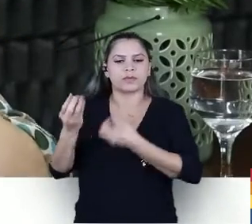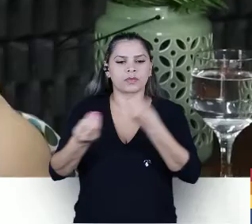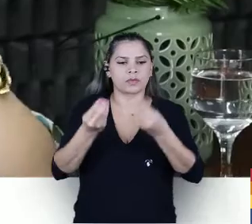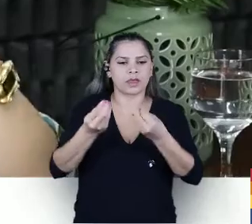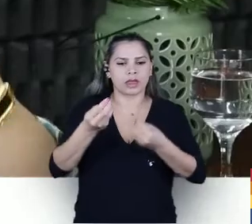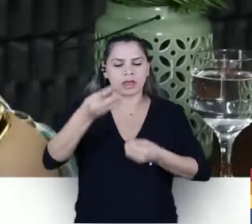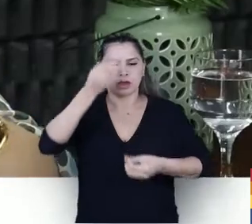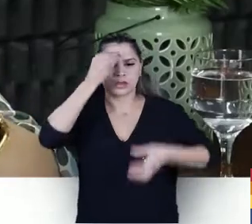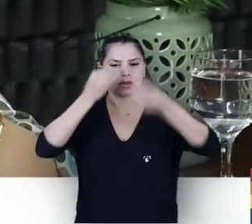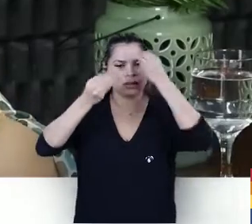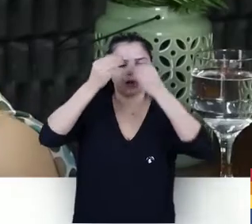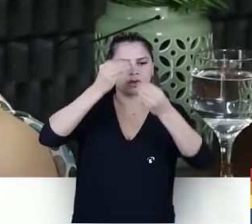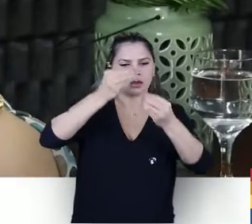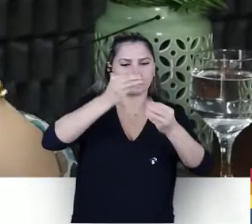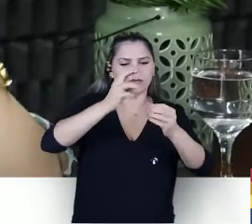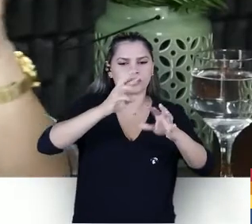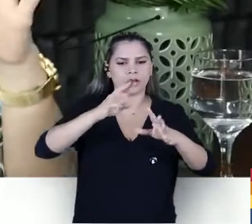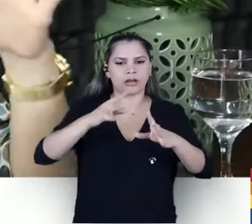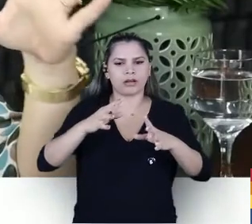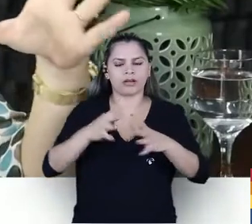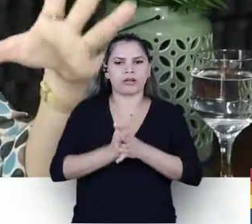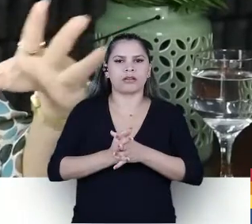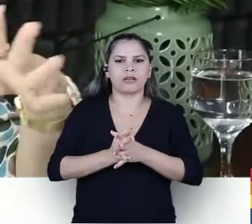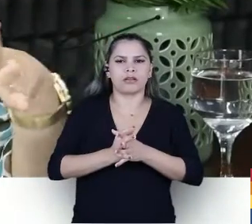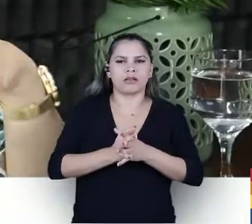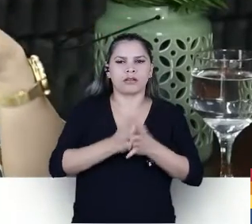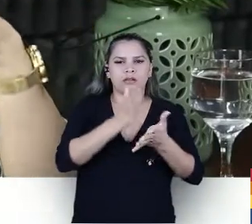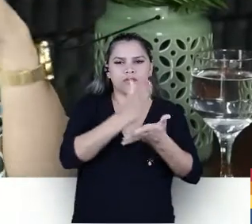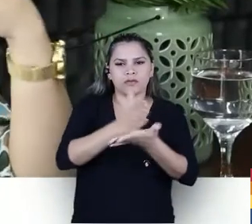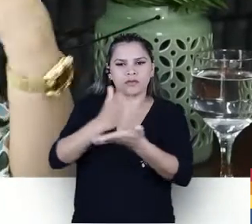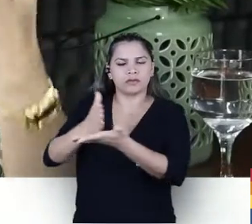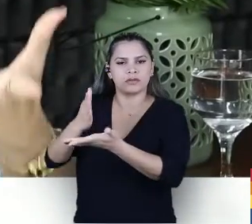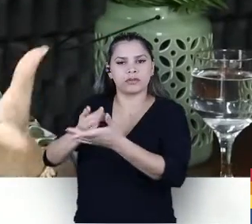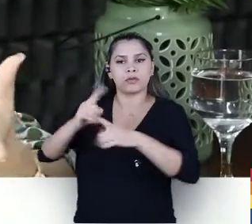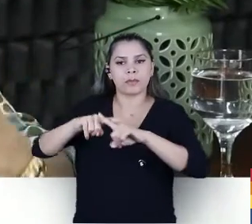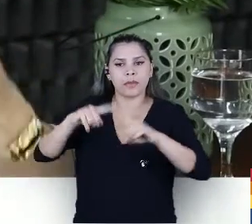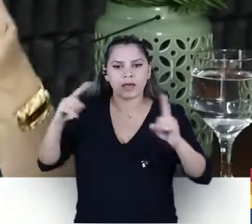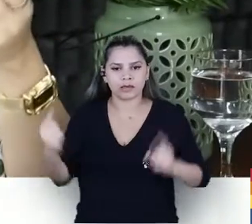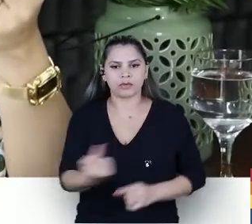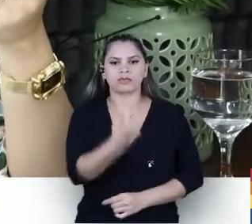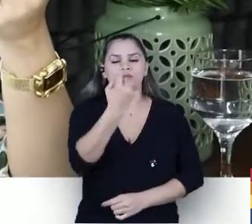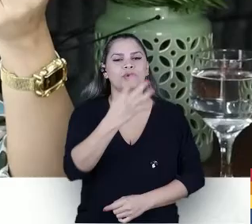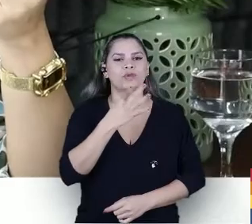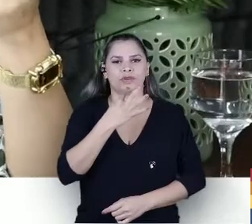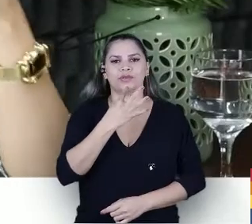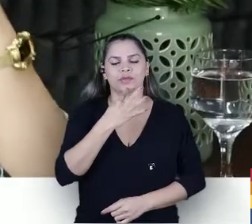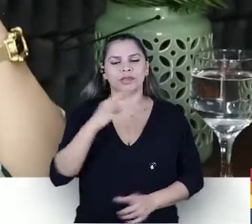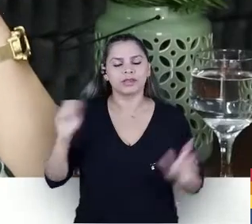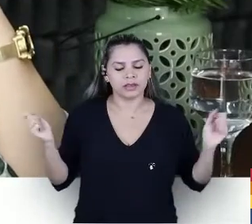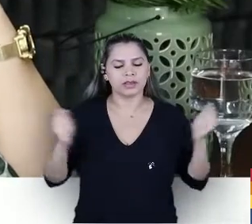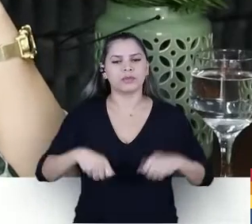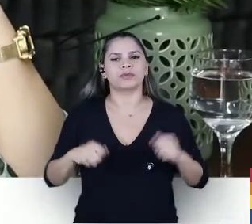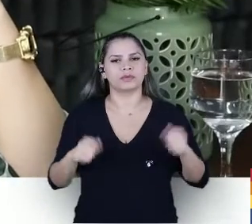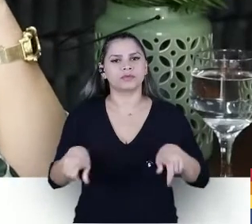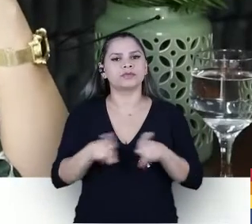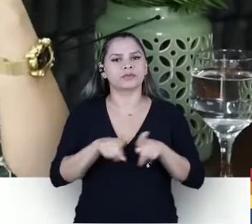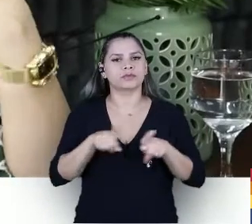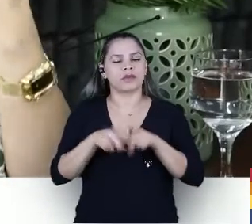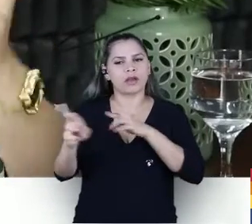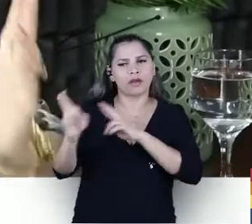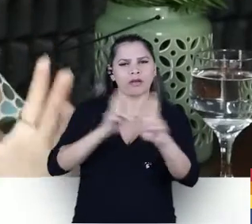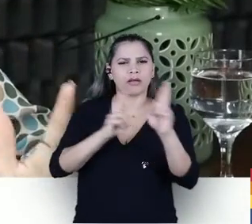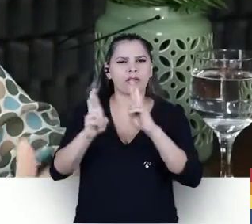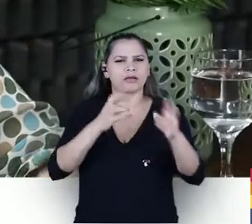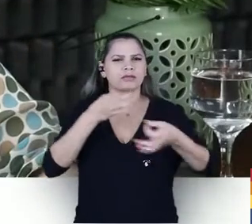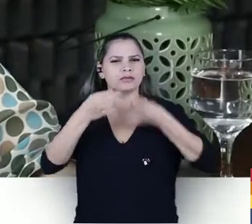verdade, o conhecimento é um só, fragmentado ali na escola, na forma de compreender, mas